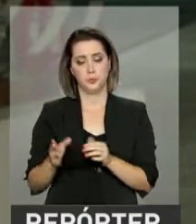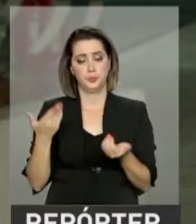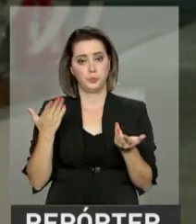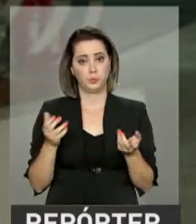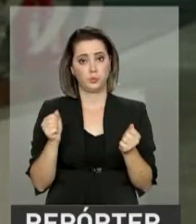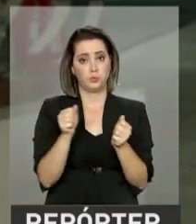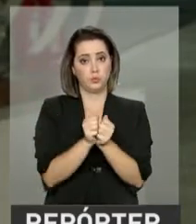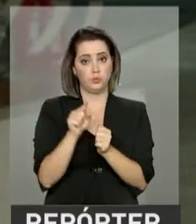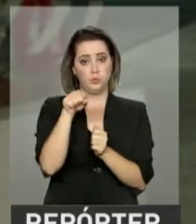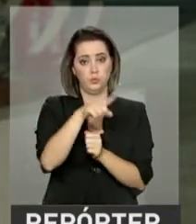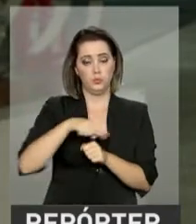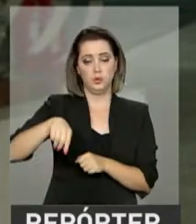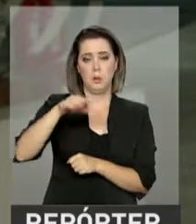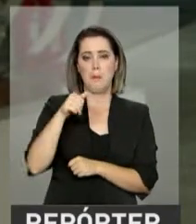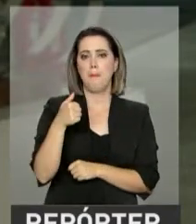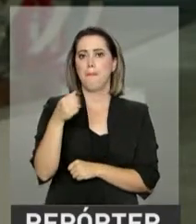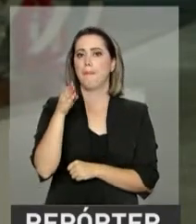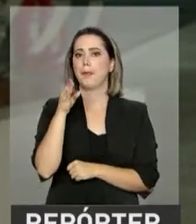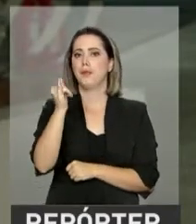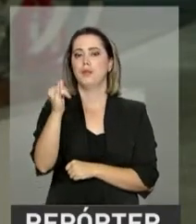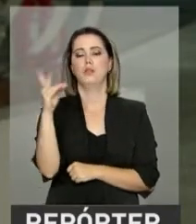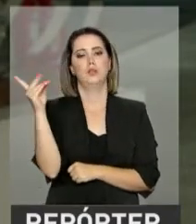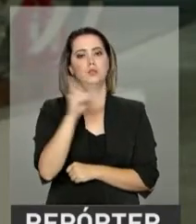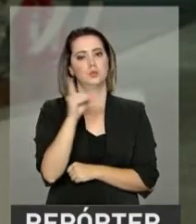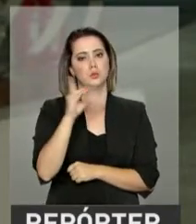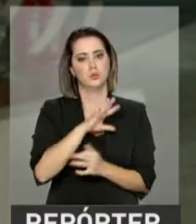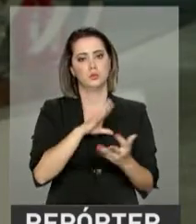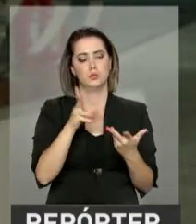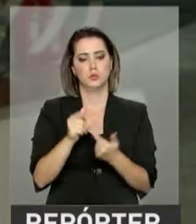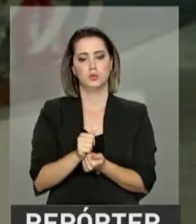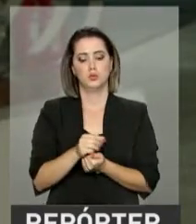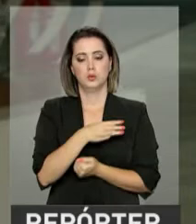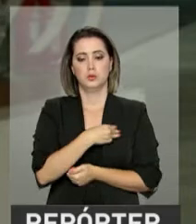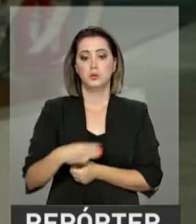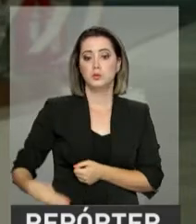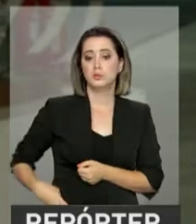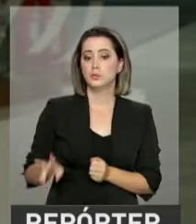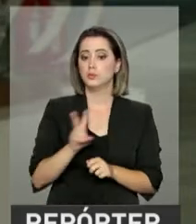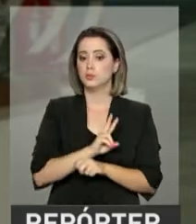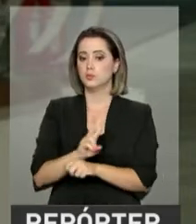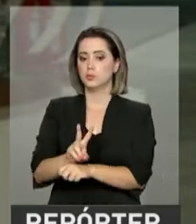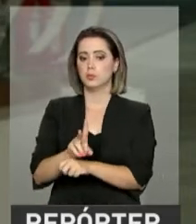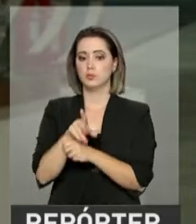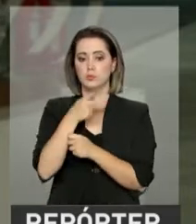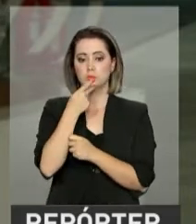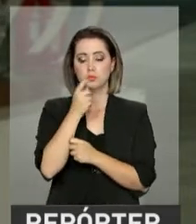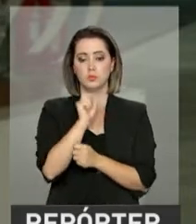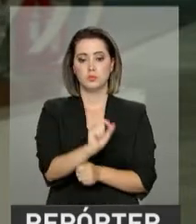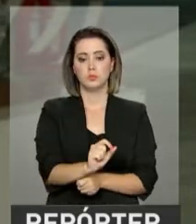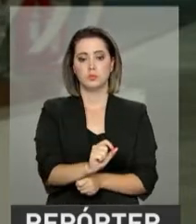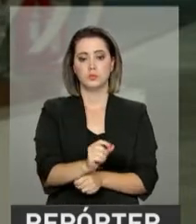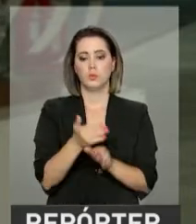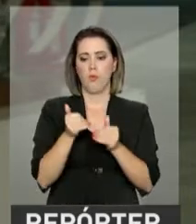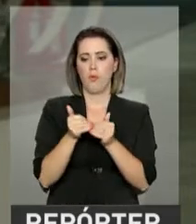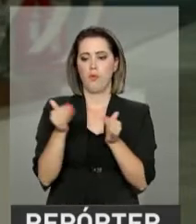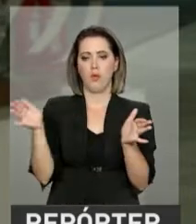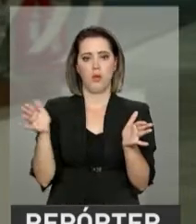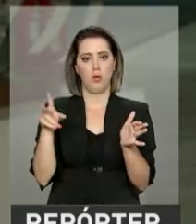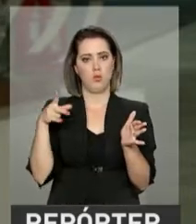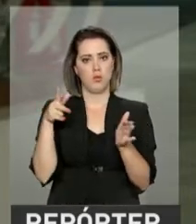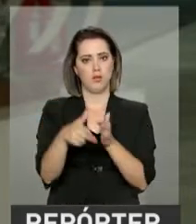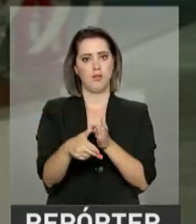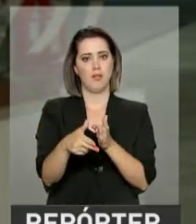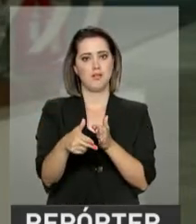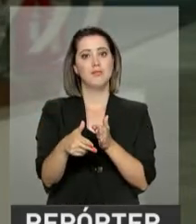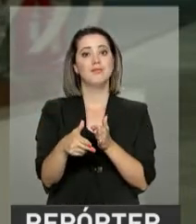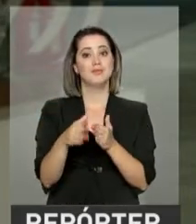que movimenta bilhões de dólares no mundo o ministro da defesa raúl jungmann que fez a inauguração da